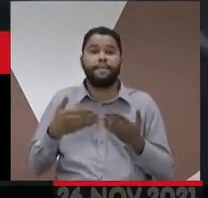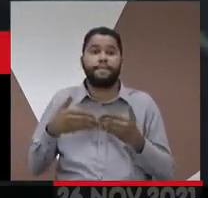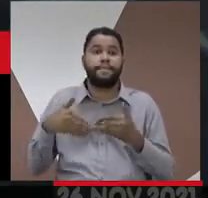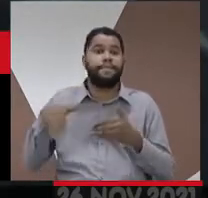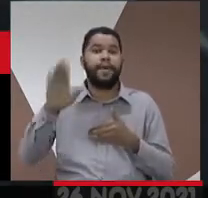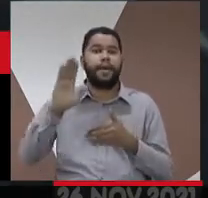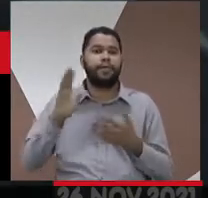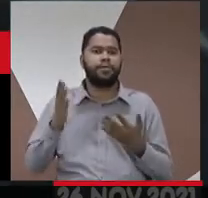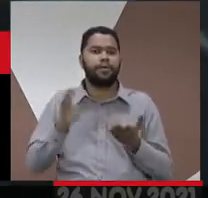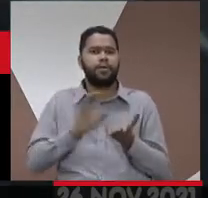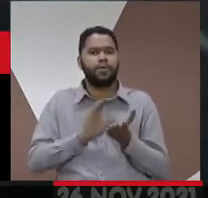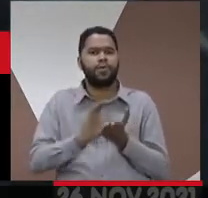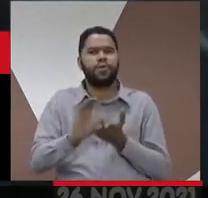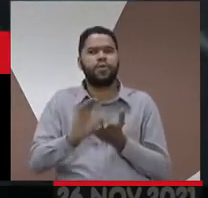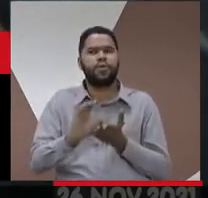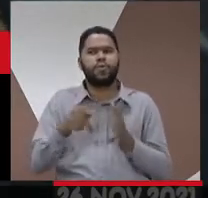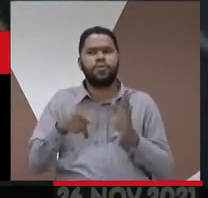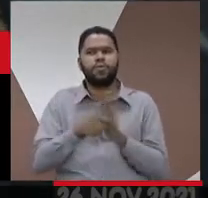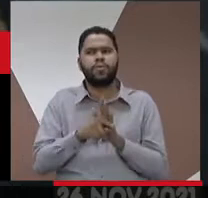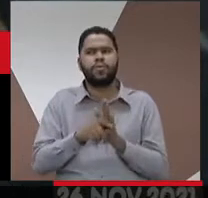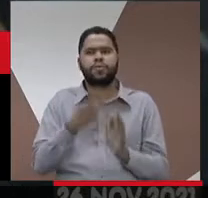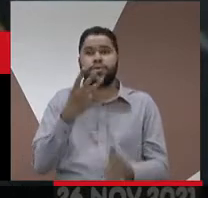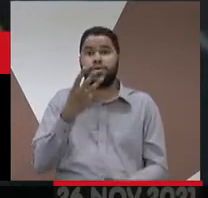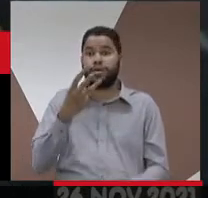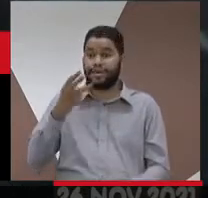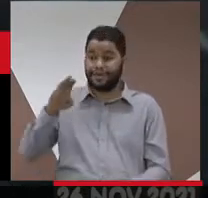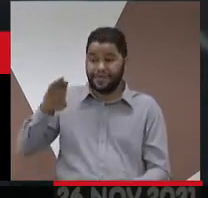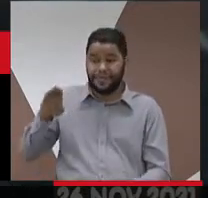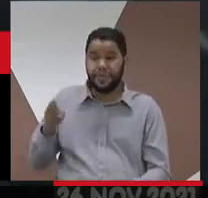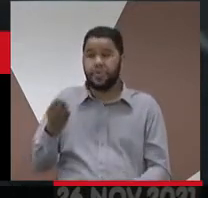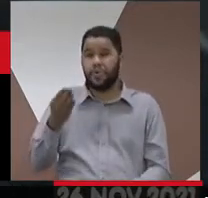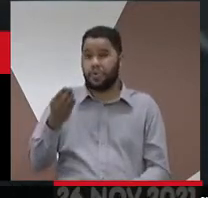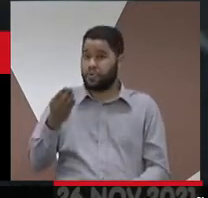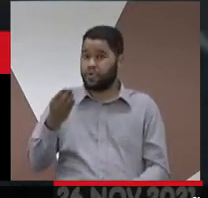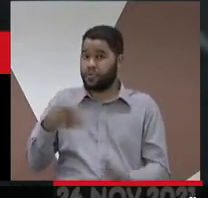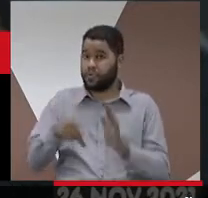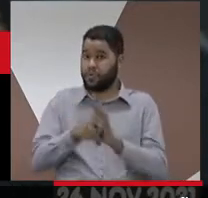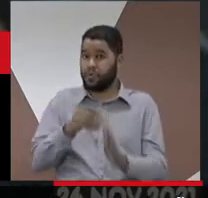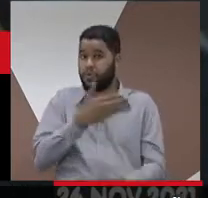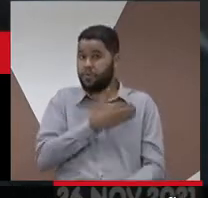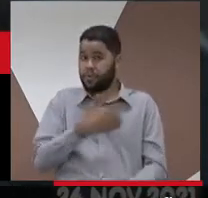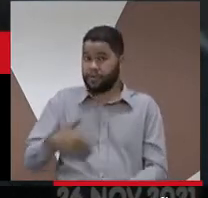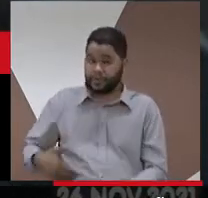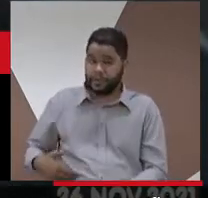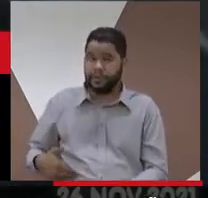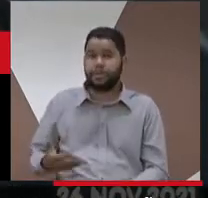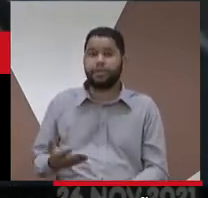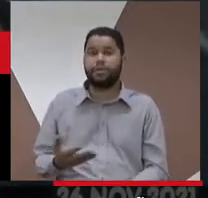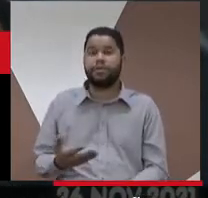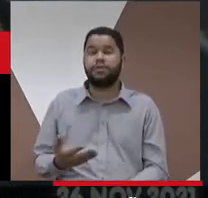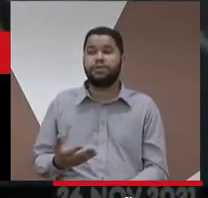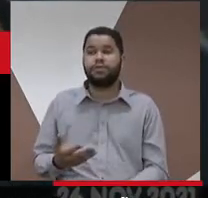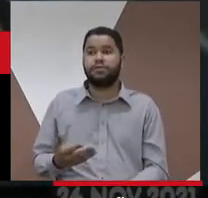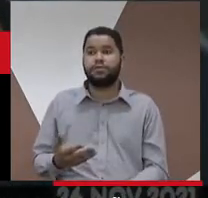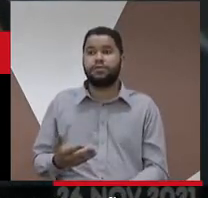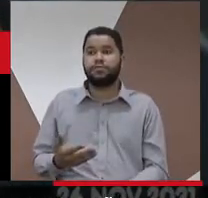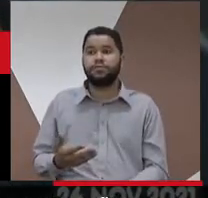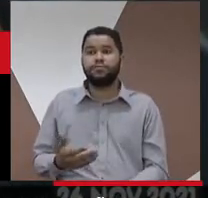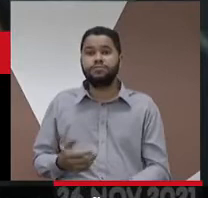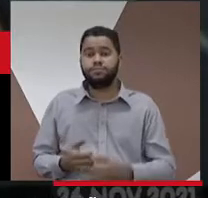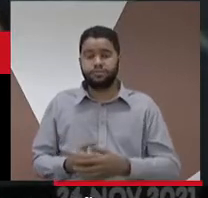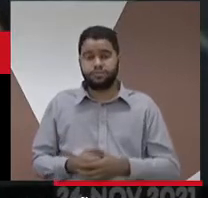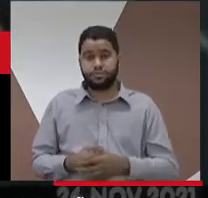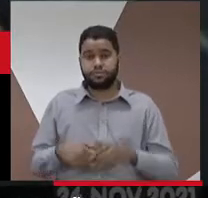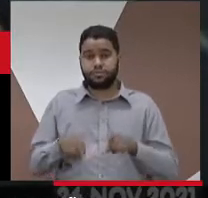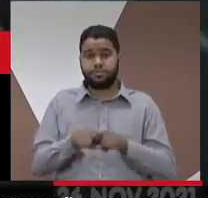investimento que tem um aporte de 3 bilhões do Estado, 3 bilhões do Estado via Vale,